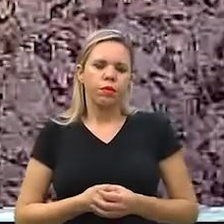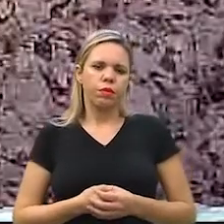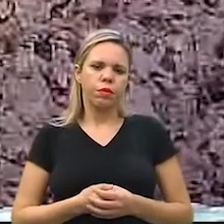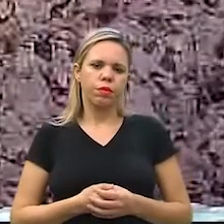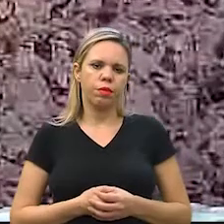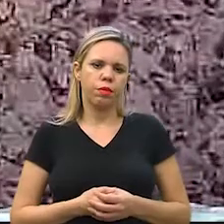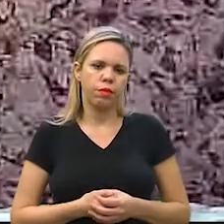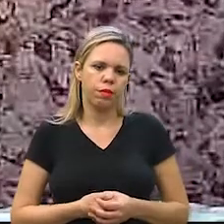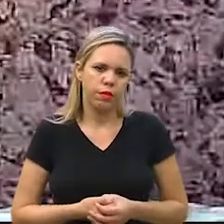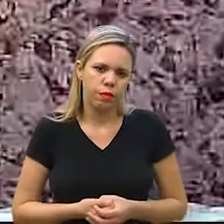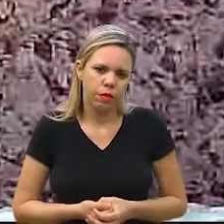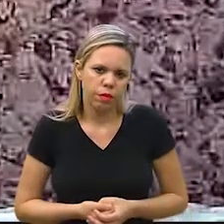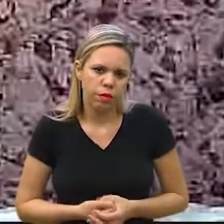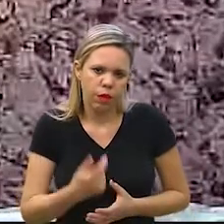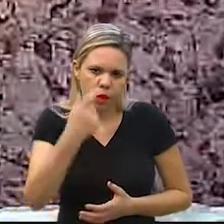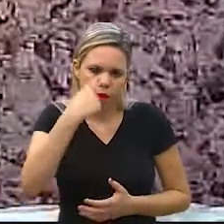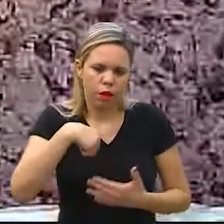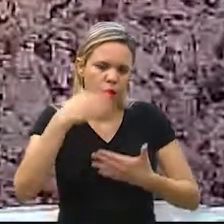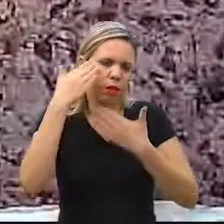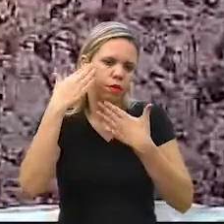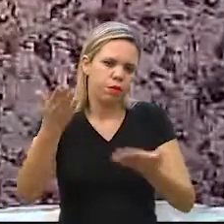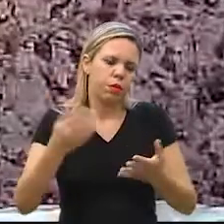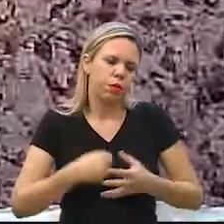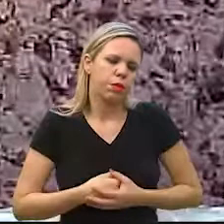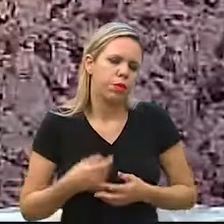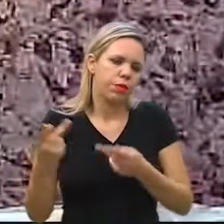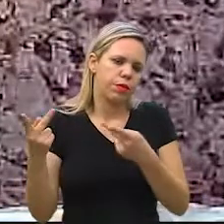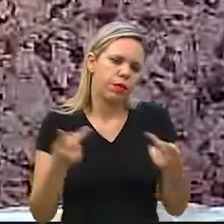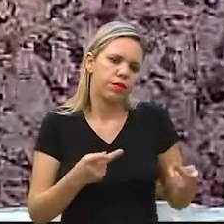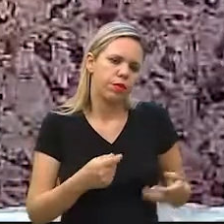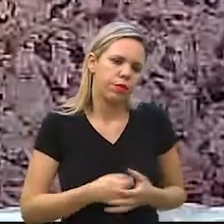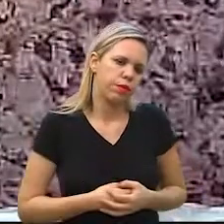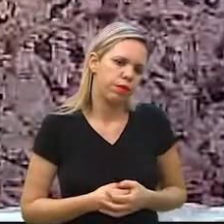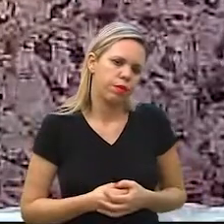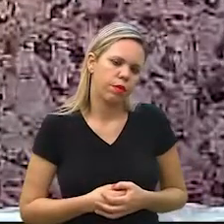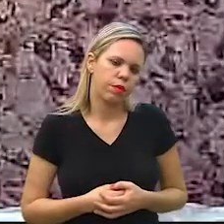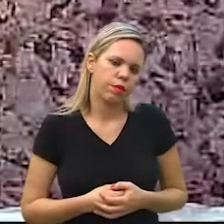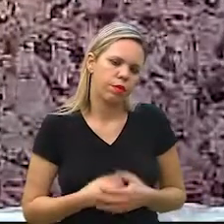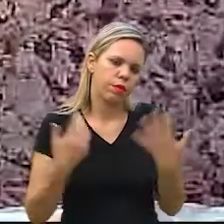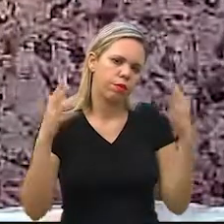Bom, Gabriel, eu que tenho que agradecer aí o convite,